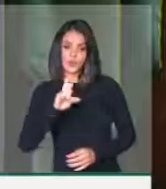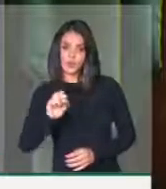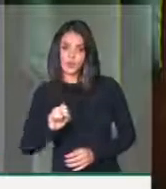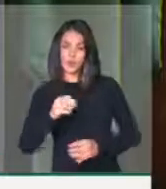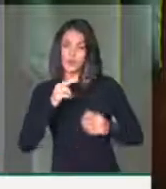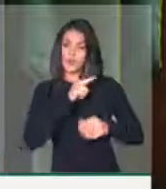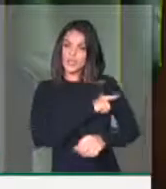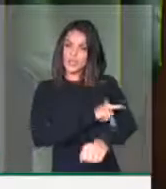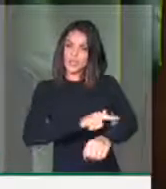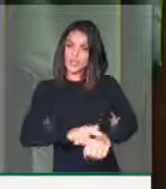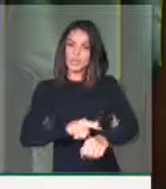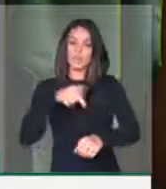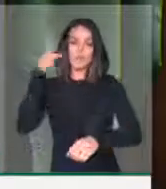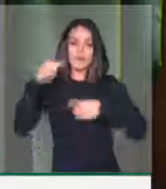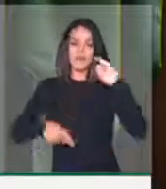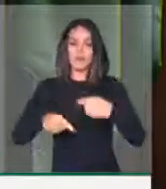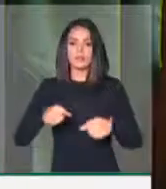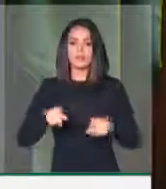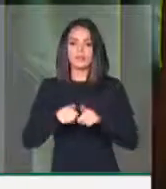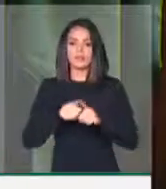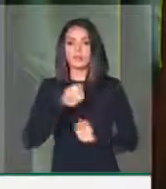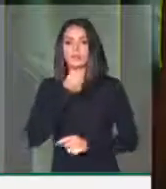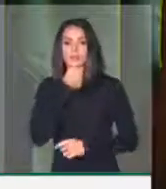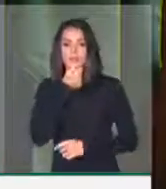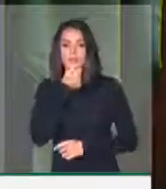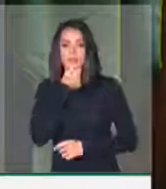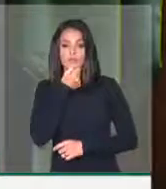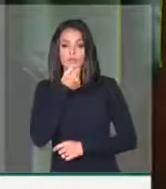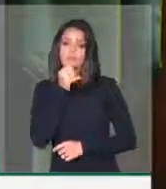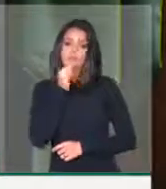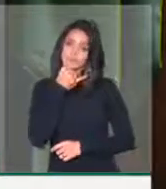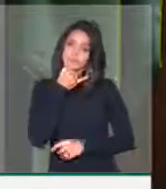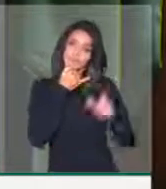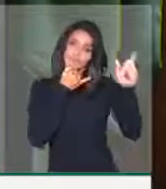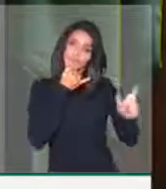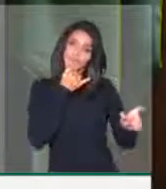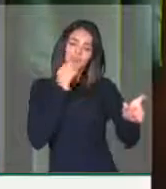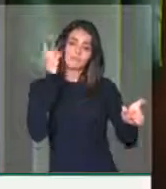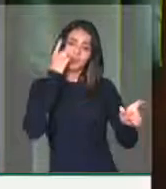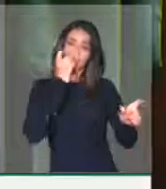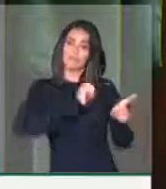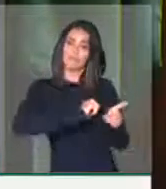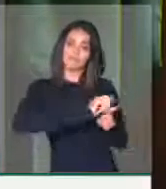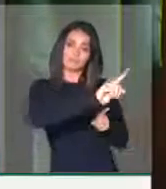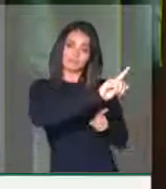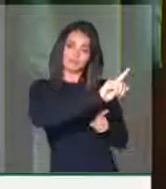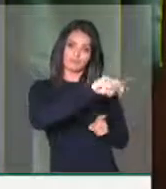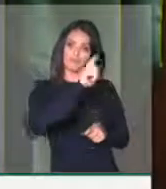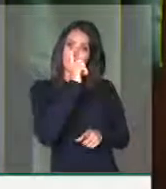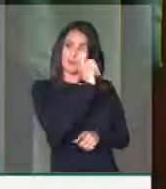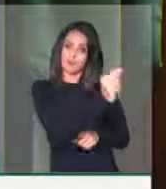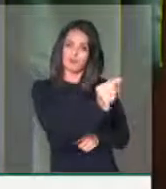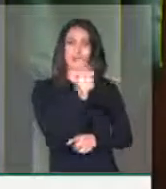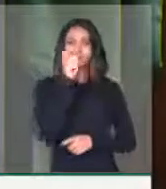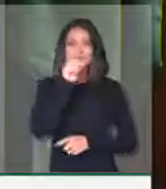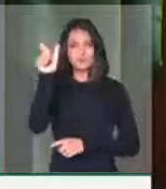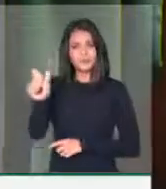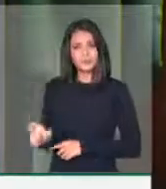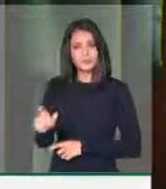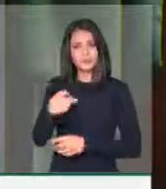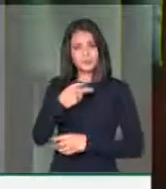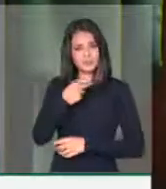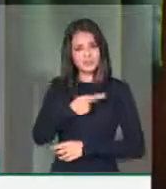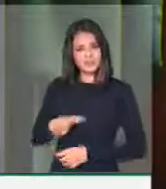microfone e as coisas que verbalizam. É justamente, infelizmente, o deputado saiu, mas mentiu sobre o nosso presidente